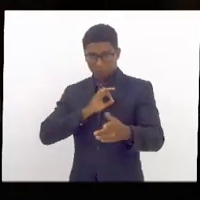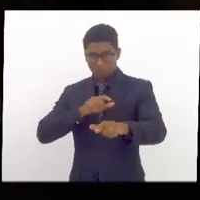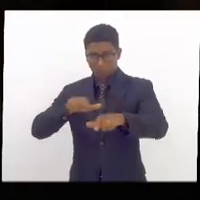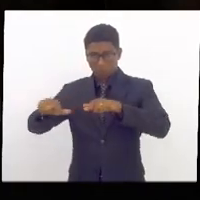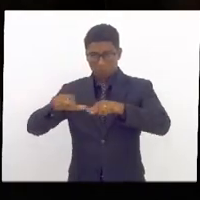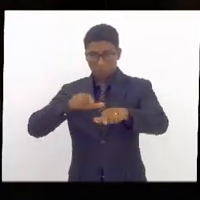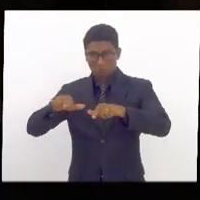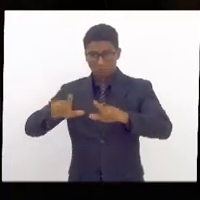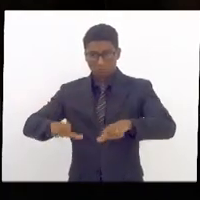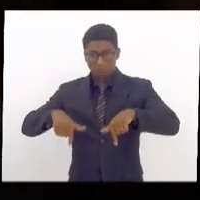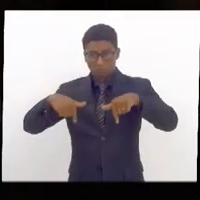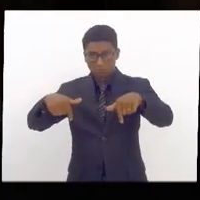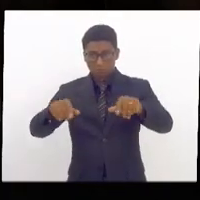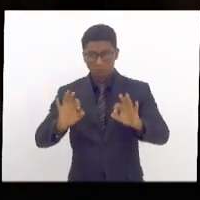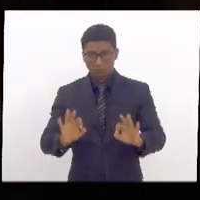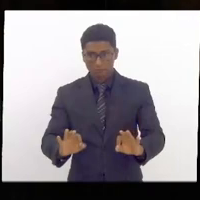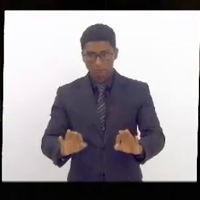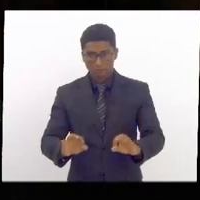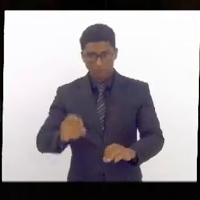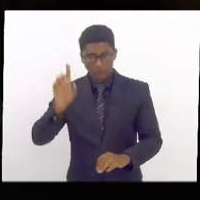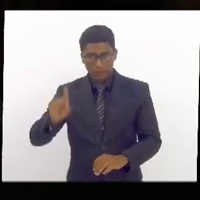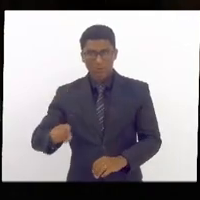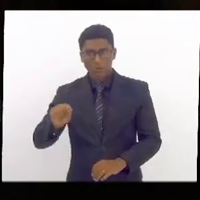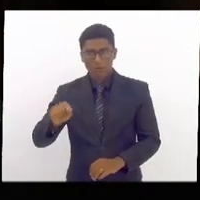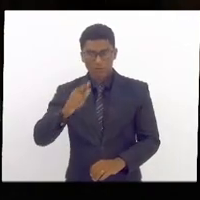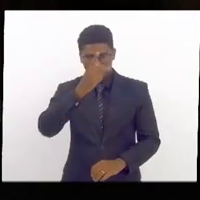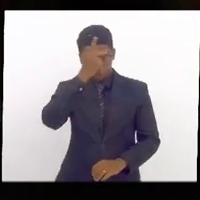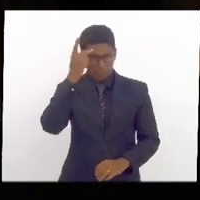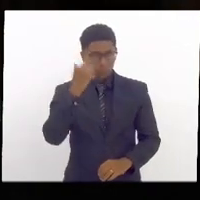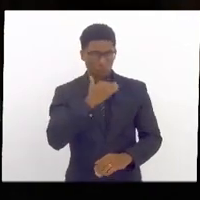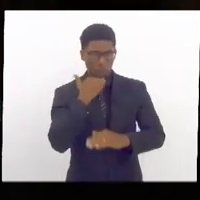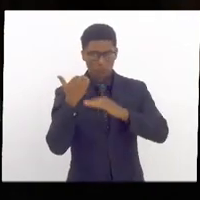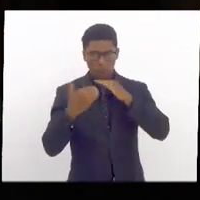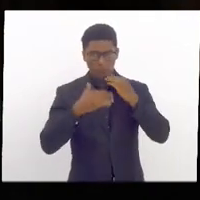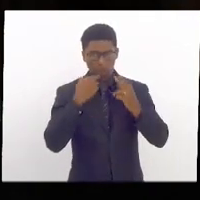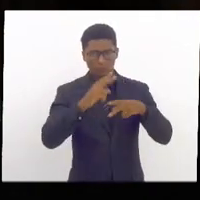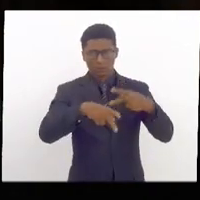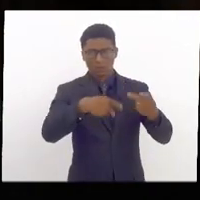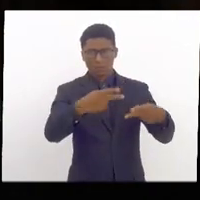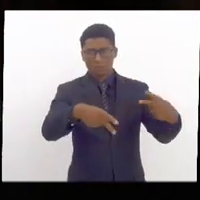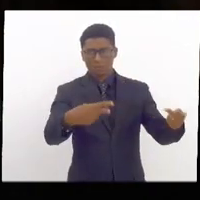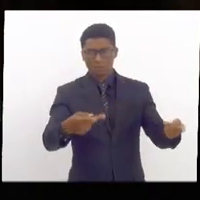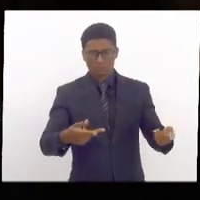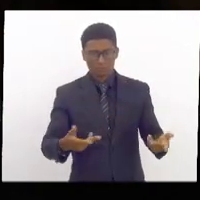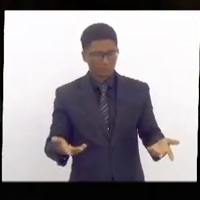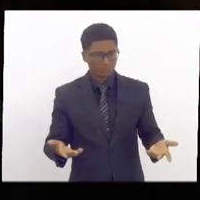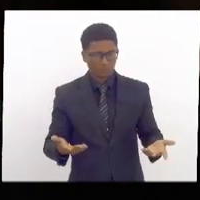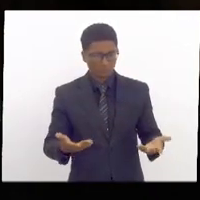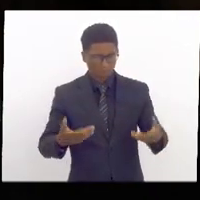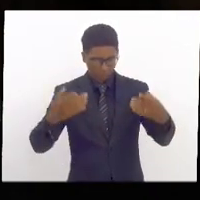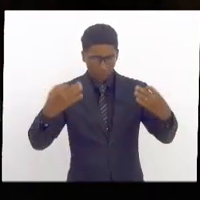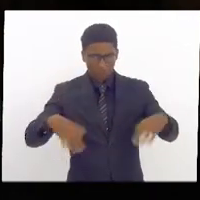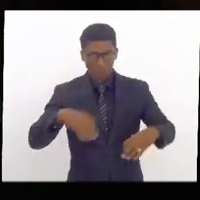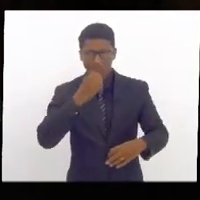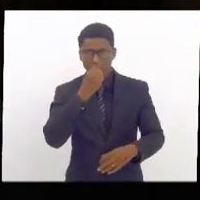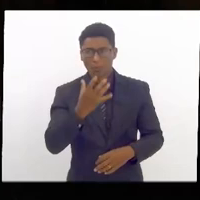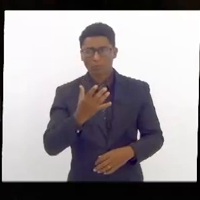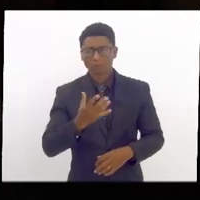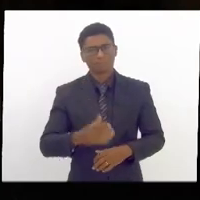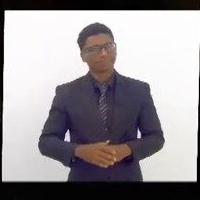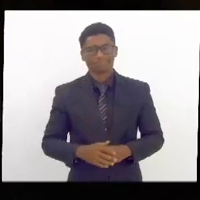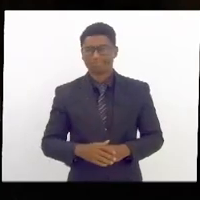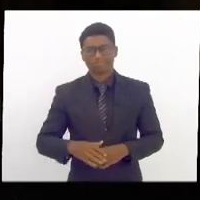das ações na segurança pública seja o número de corpos deixados no chão, a gente não vai conseguir